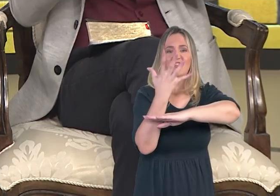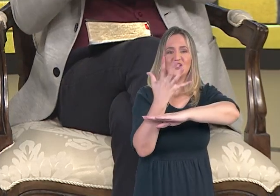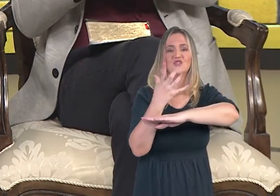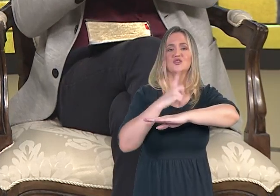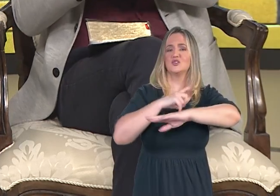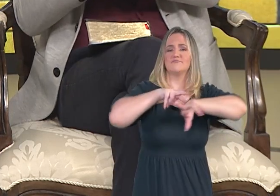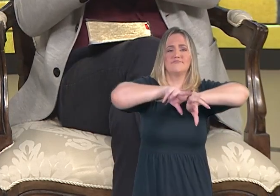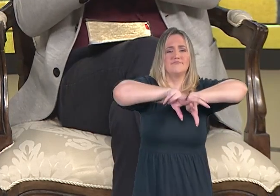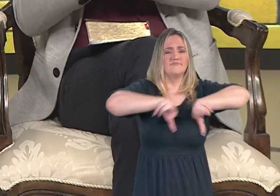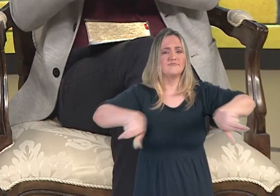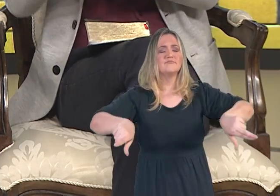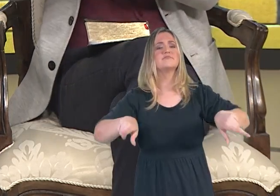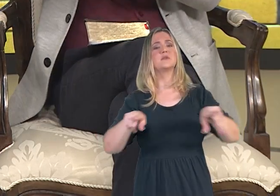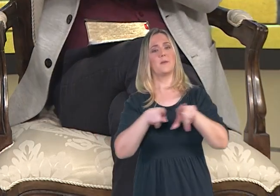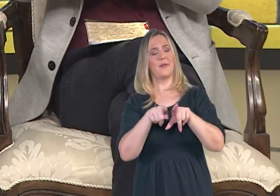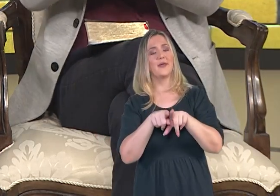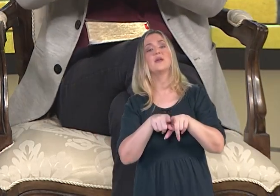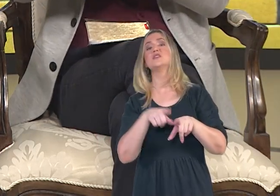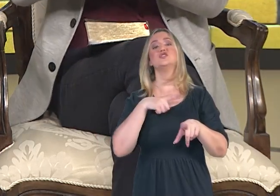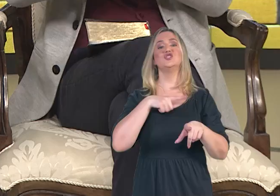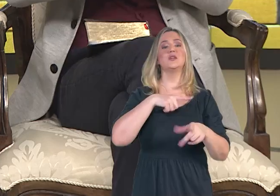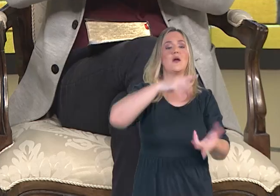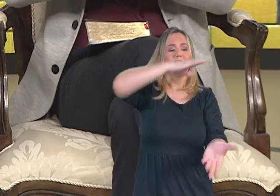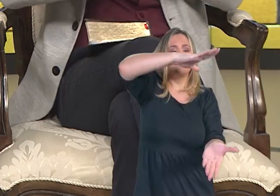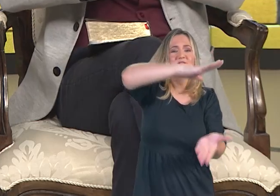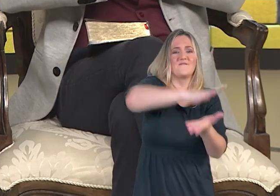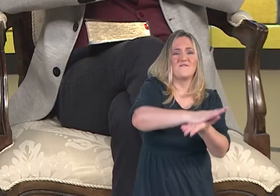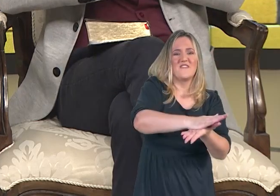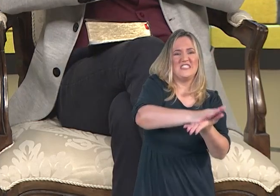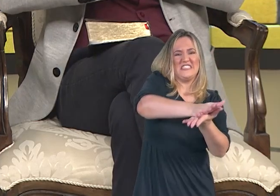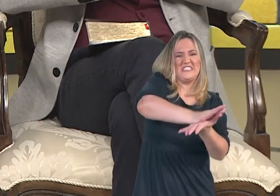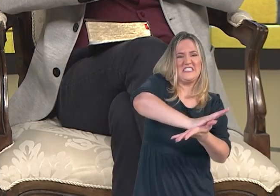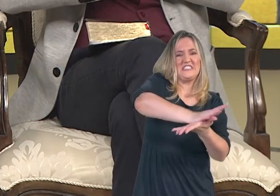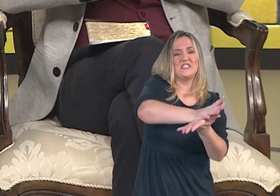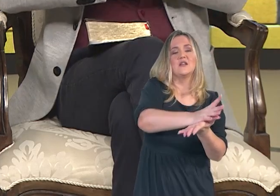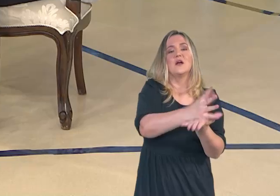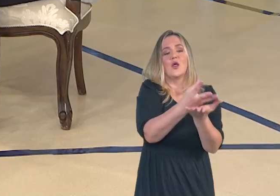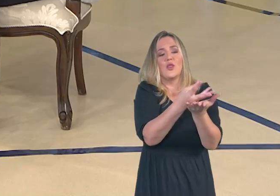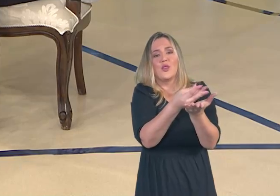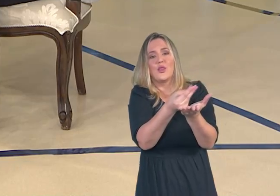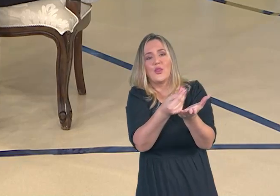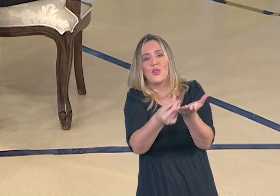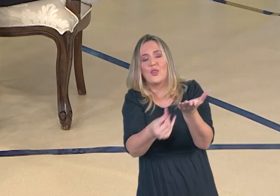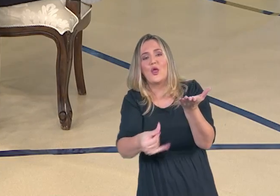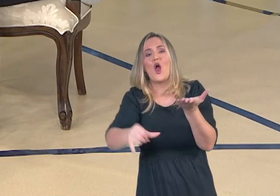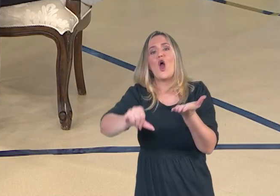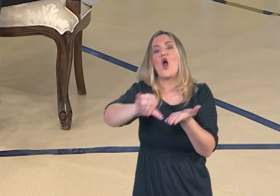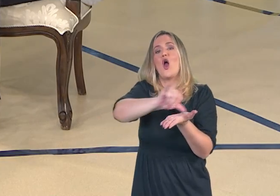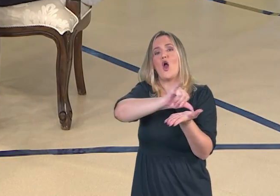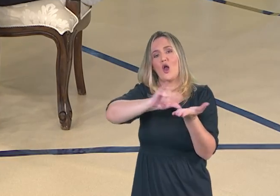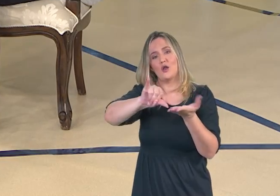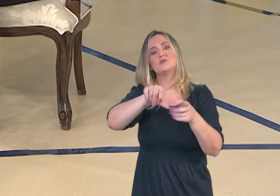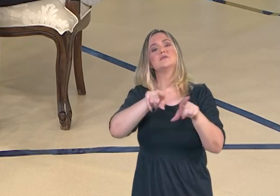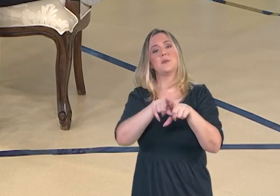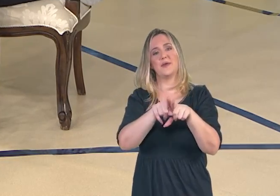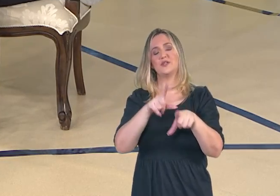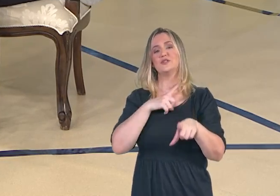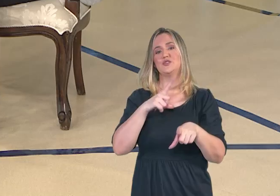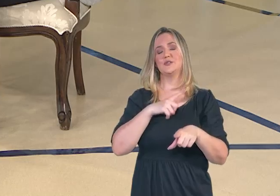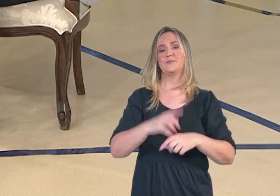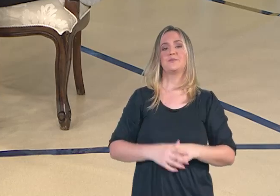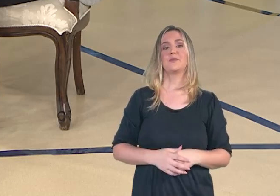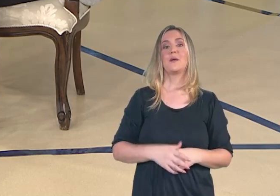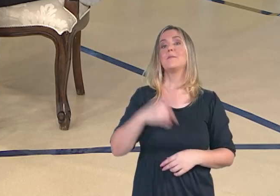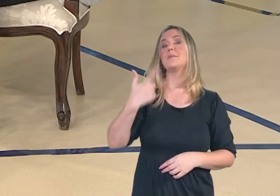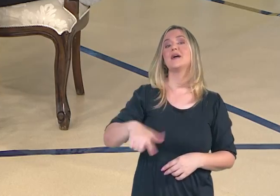eram comidas e, aliás, eram até prensadas também para obter óleo. Agora, sobre as carnes que faziam parte